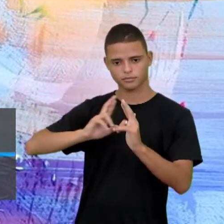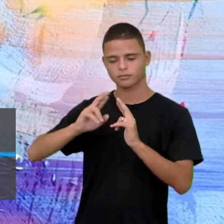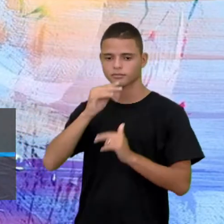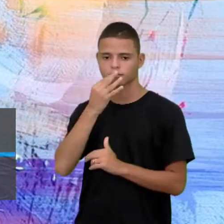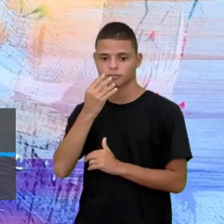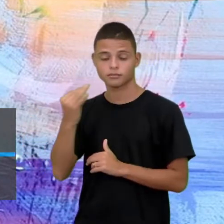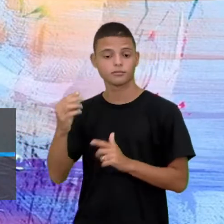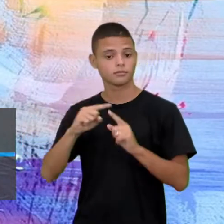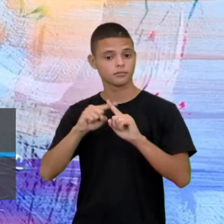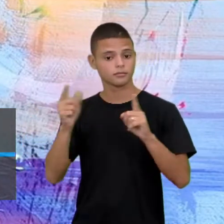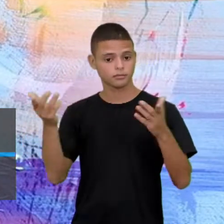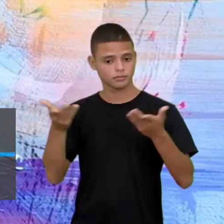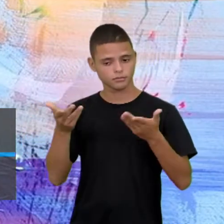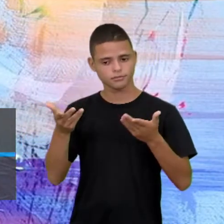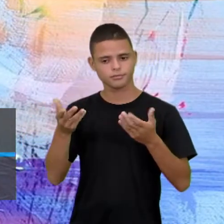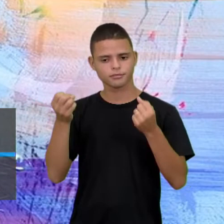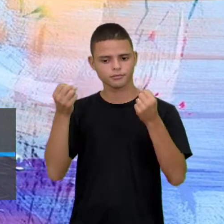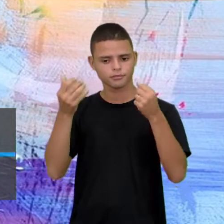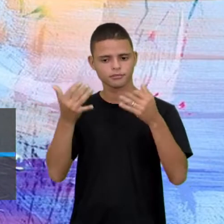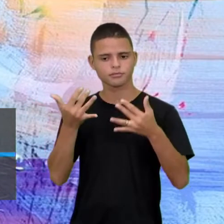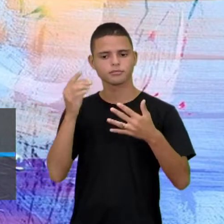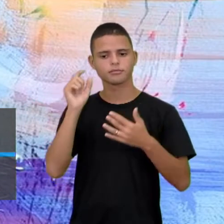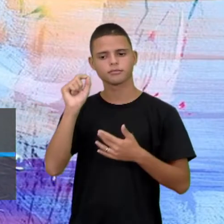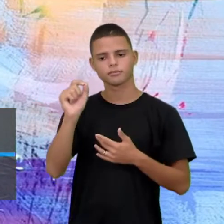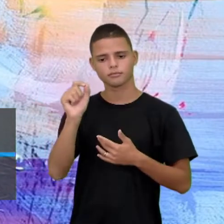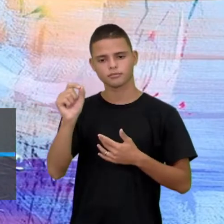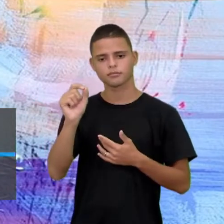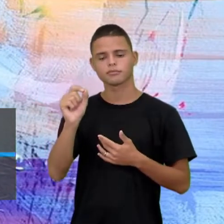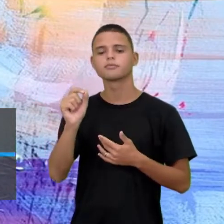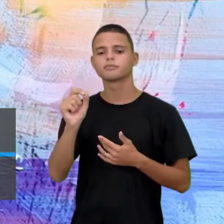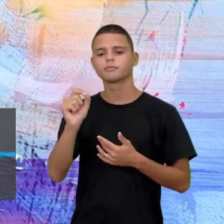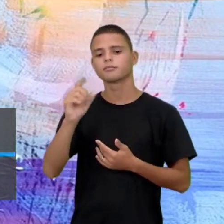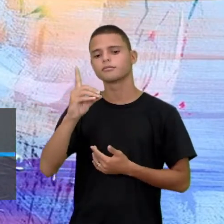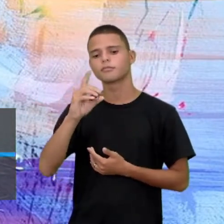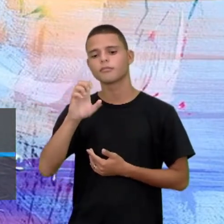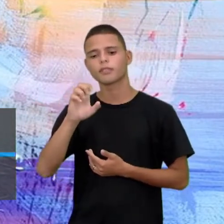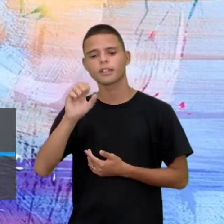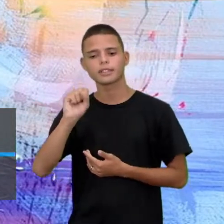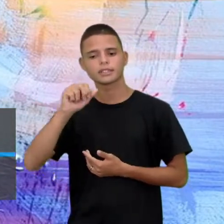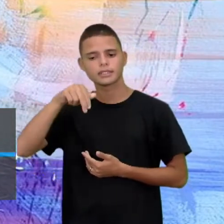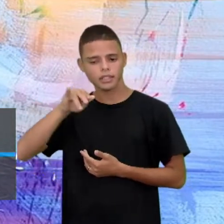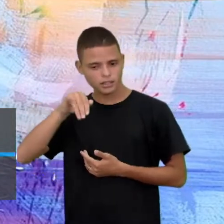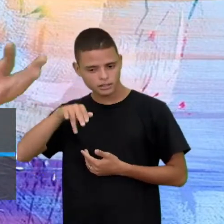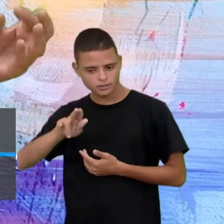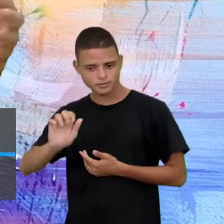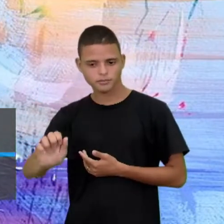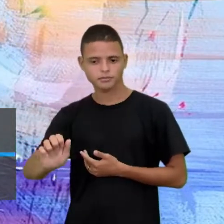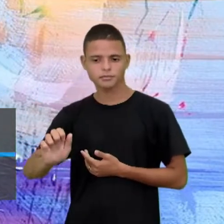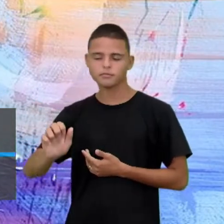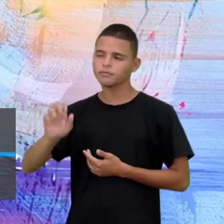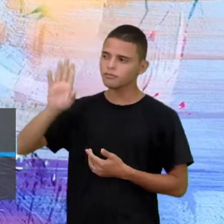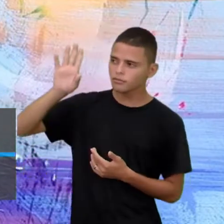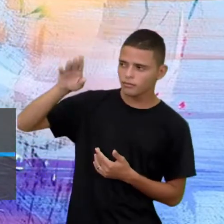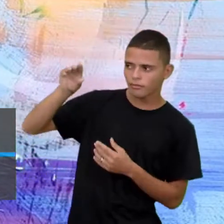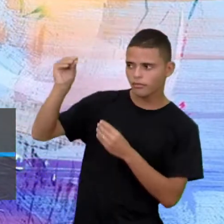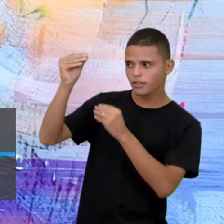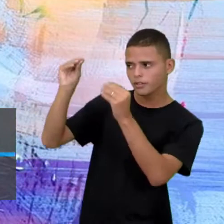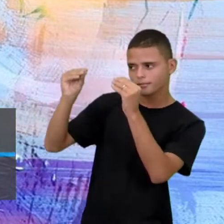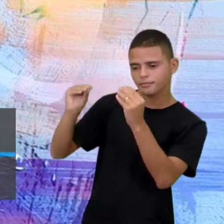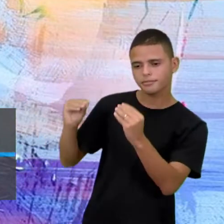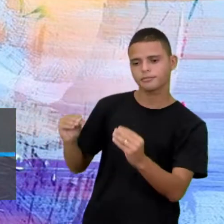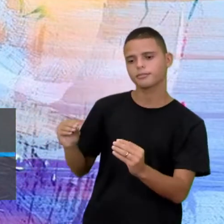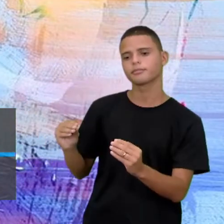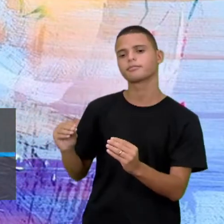um pouquinho mais sobre o design, né? O design, ele vai modificar um pouco com relação ao design. Está interligado dentro do